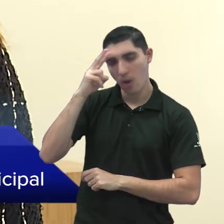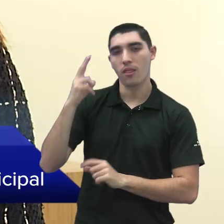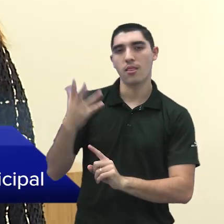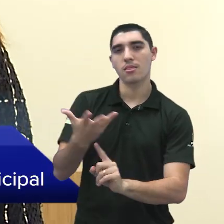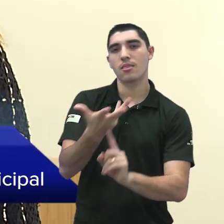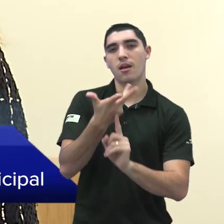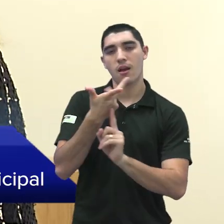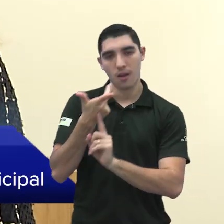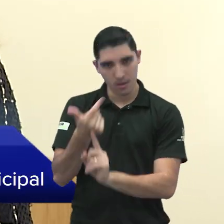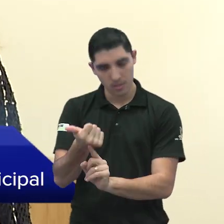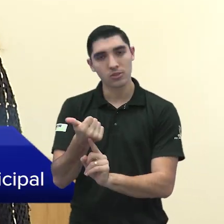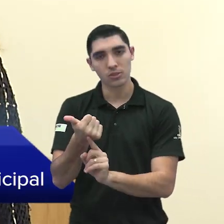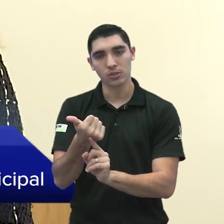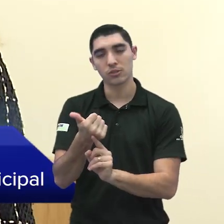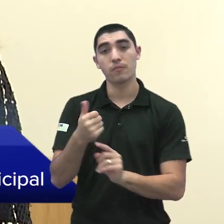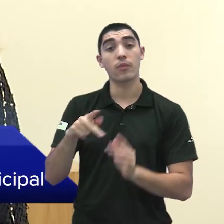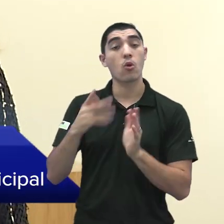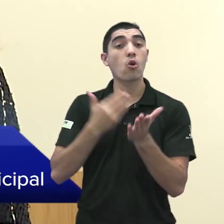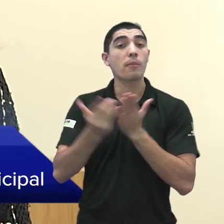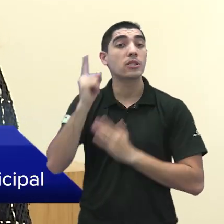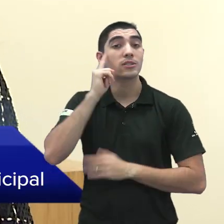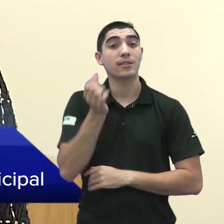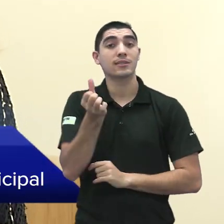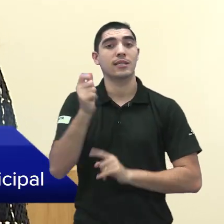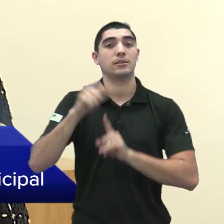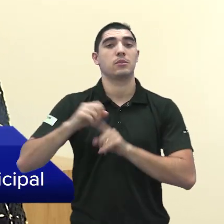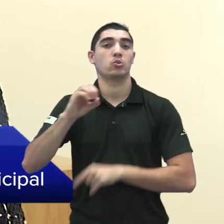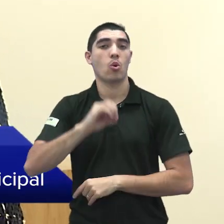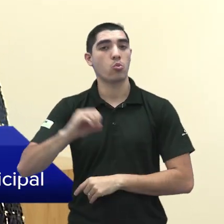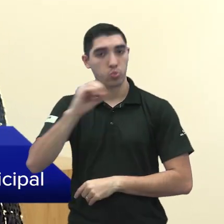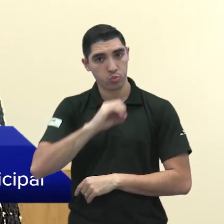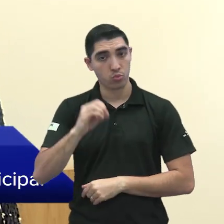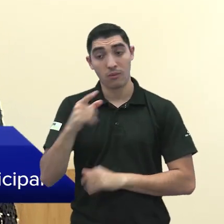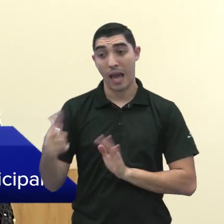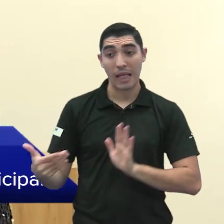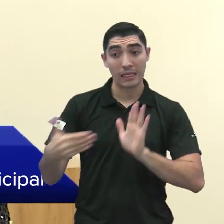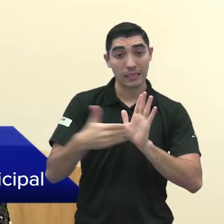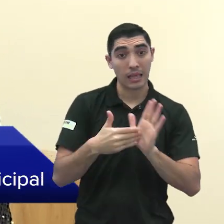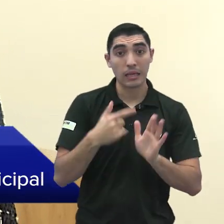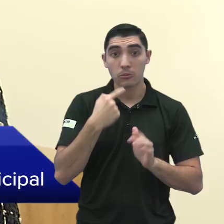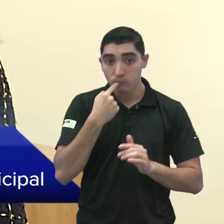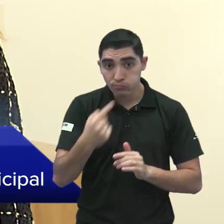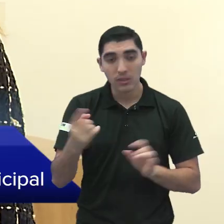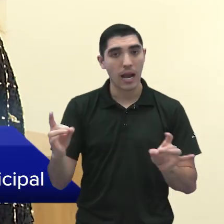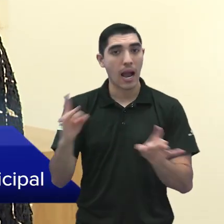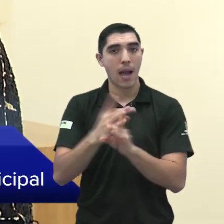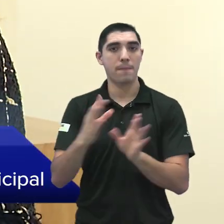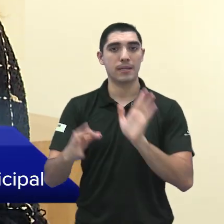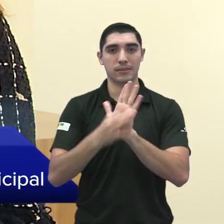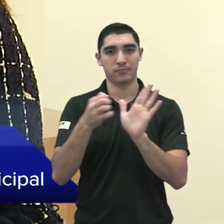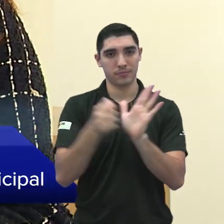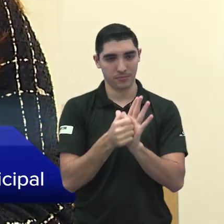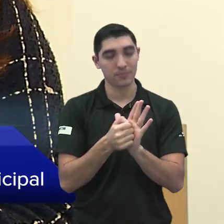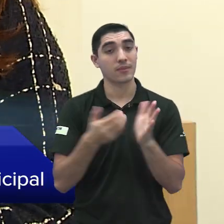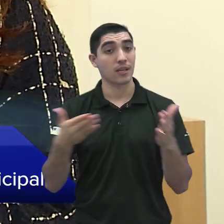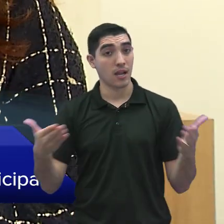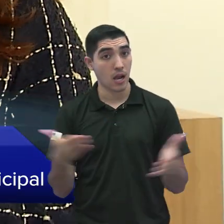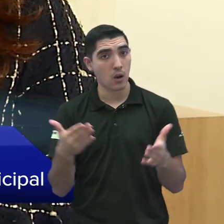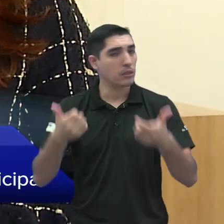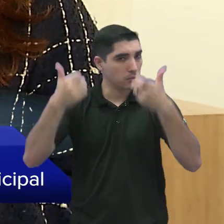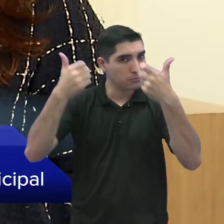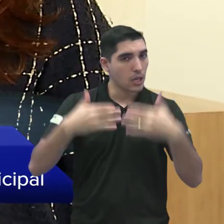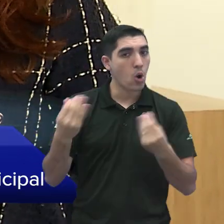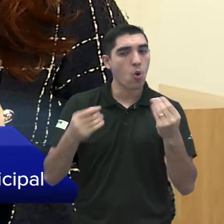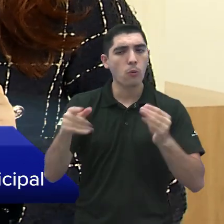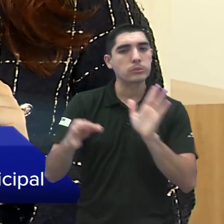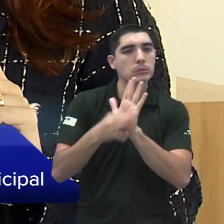Ocidental começam no dia 6 de outubro. Estamos nos últimos dias para as inscrições. Para explicar melhor para a gente como se